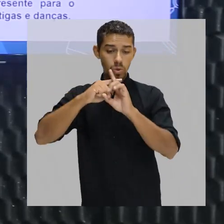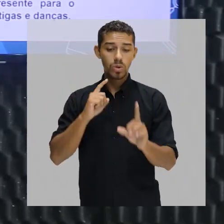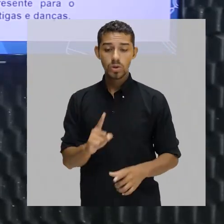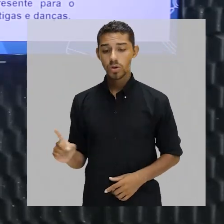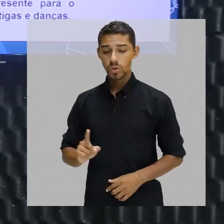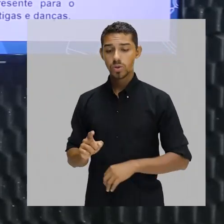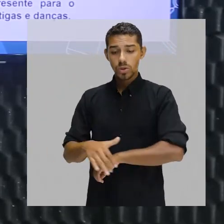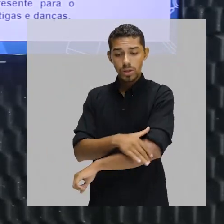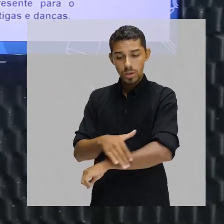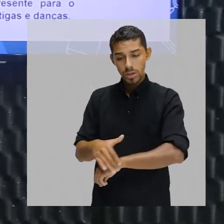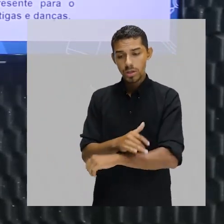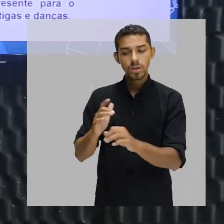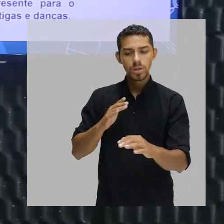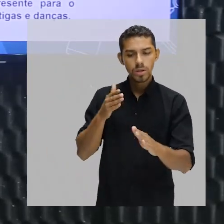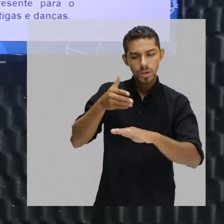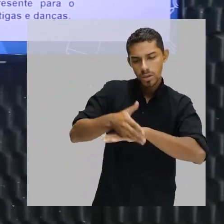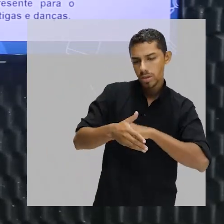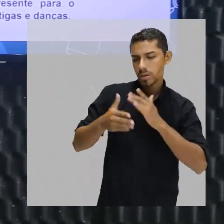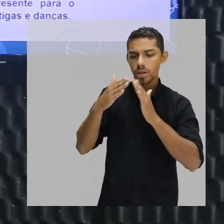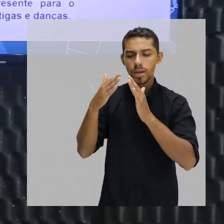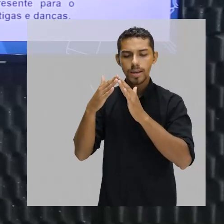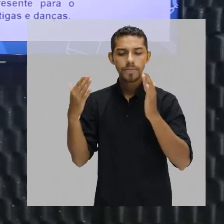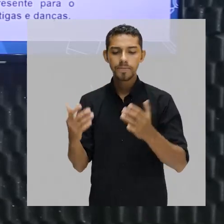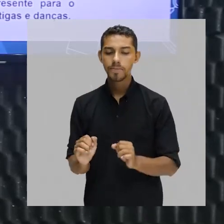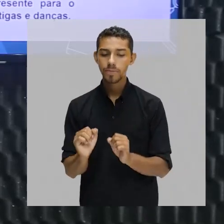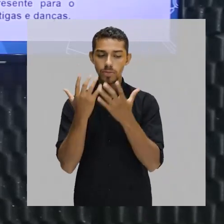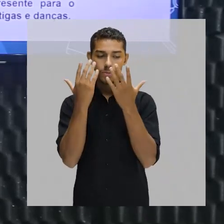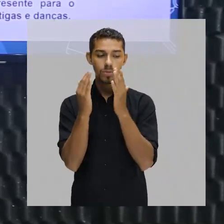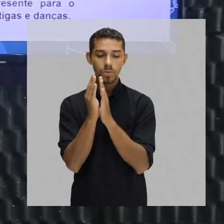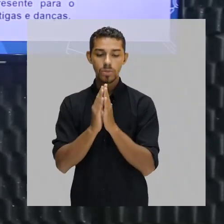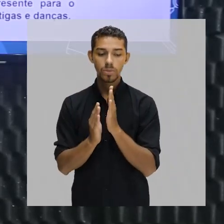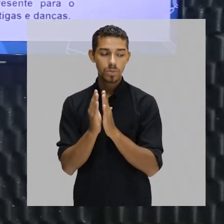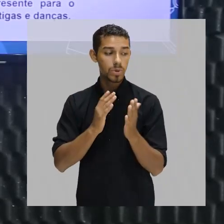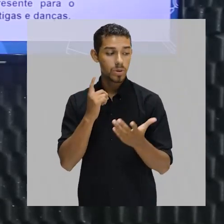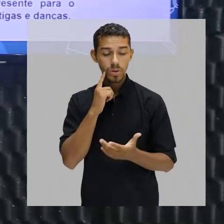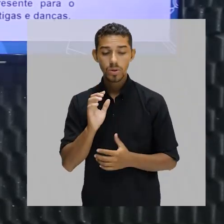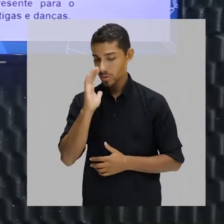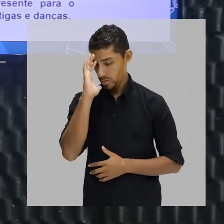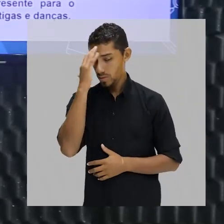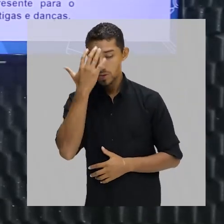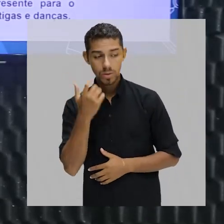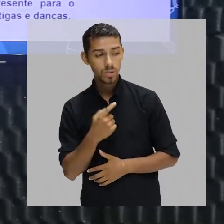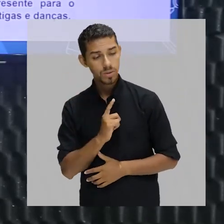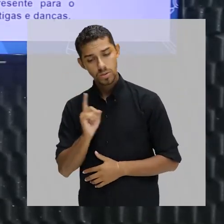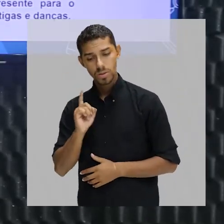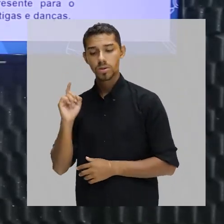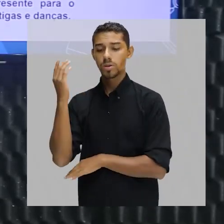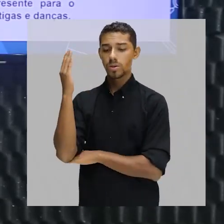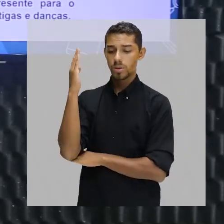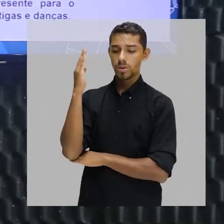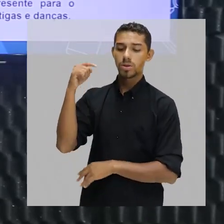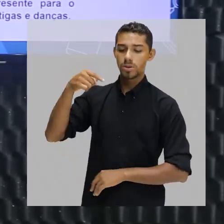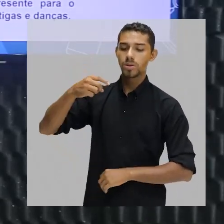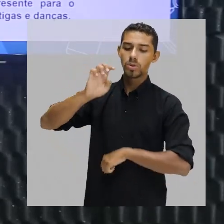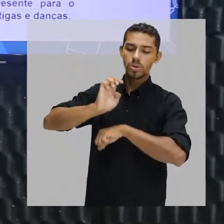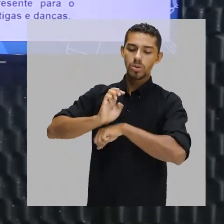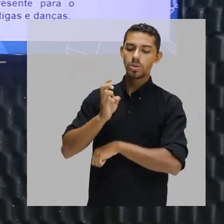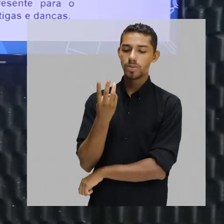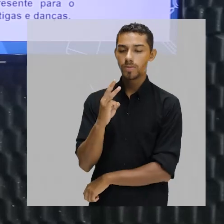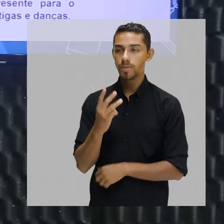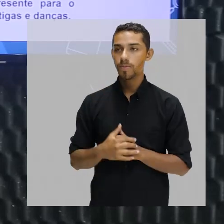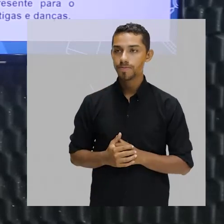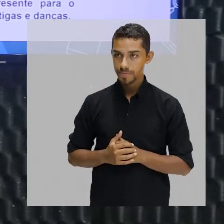rua. Quando entra numa casa, eles festejam dentro da casa. Acontece, por exemplo, isso em Alcântara, aqui no estado do Maranhão.